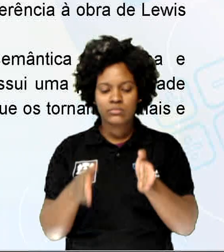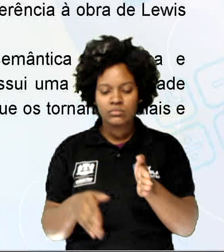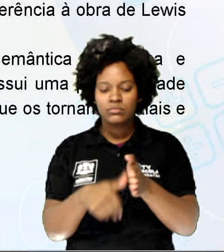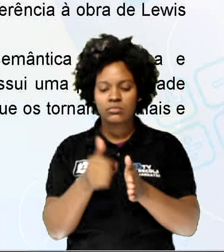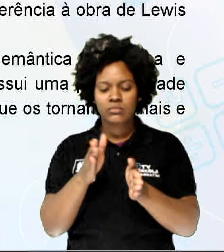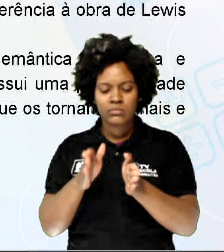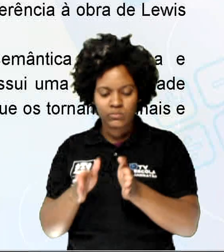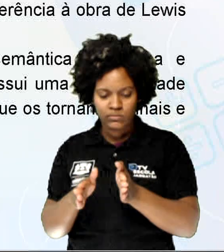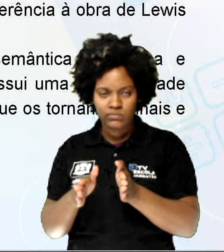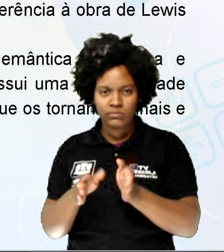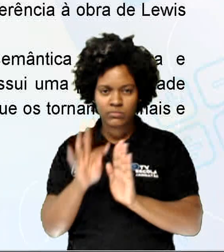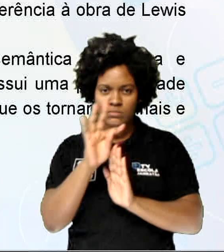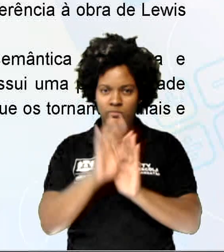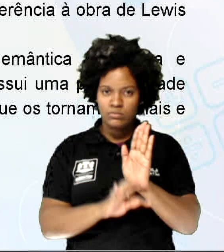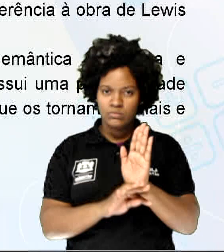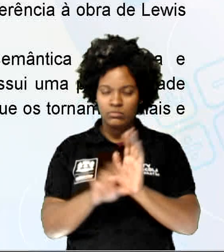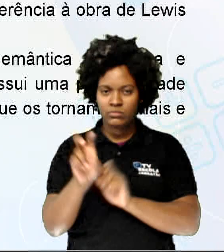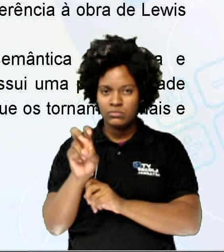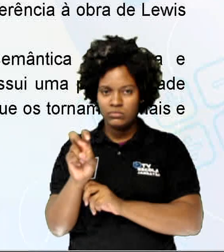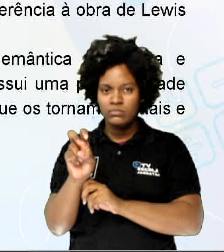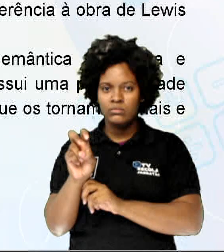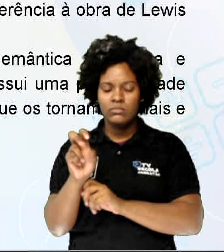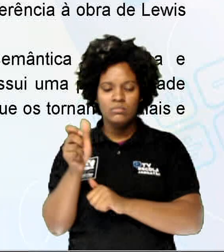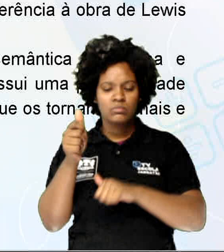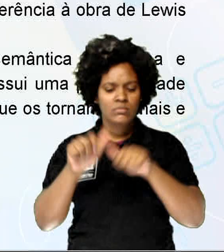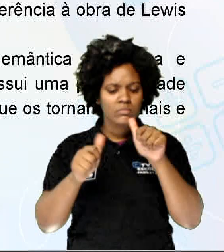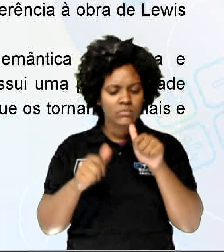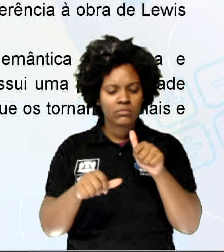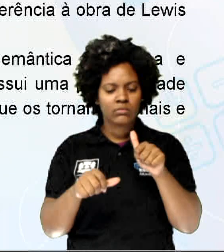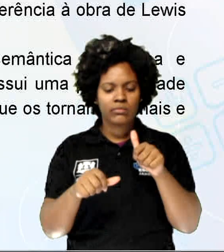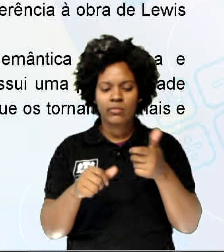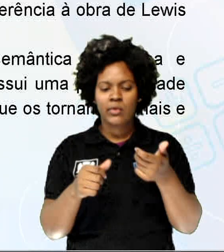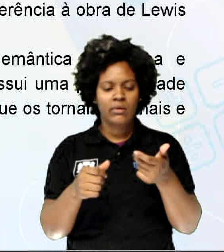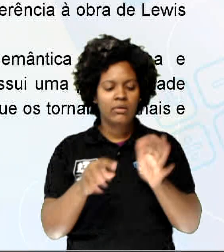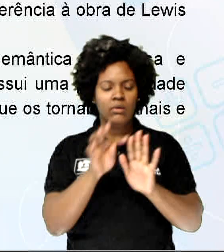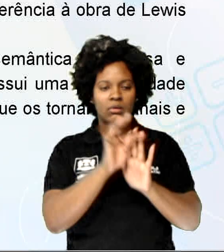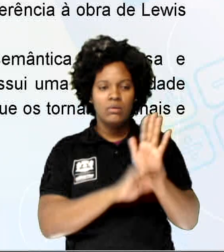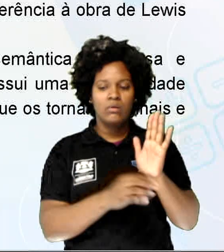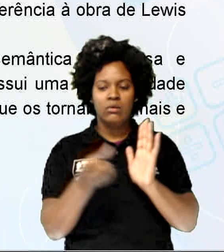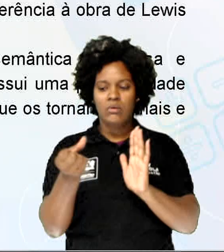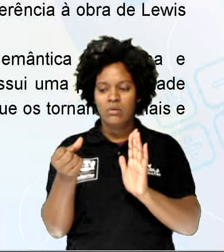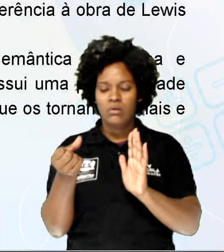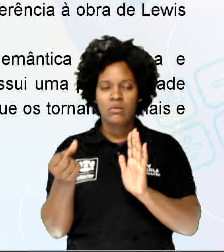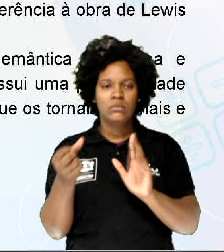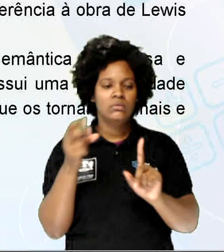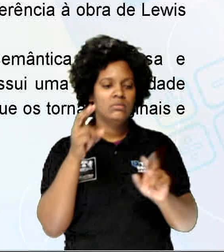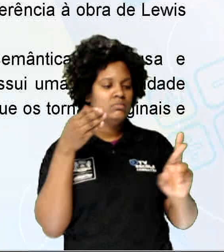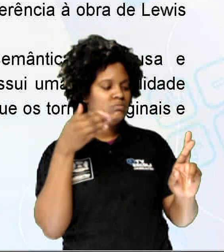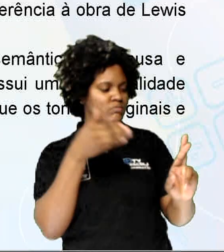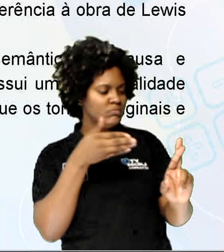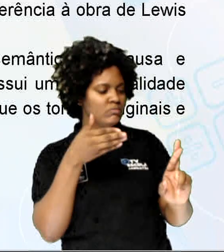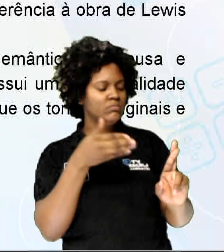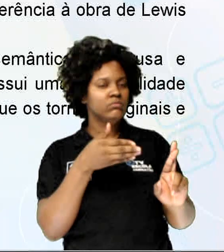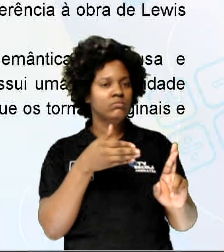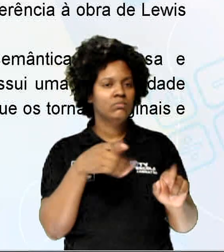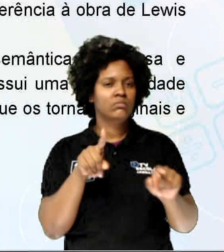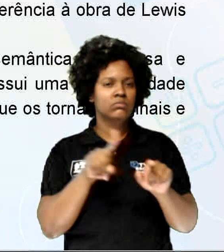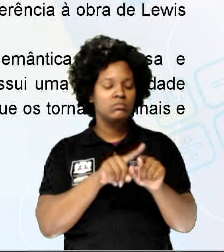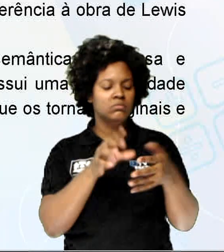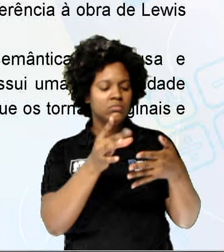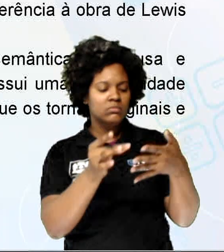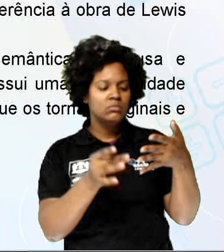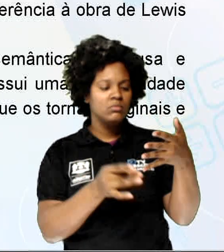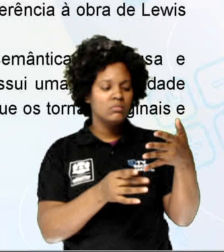texto 5, verifica-se que no texto 6 a referência à obra de Lewis é feita também por elementos